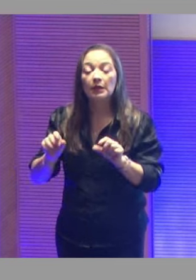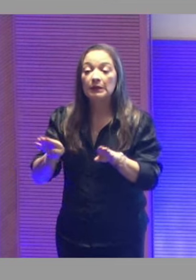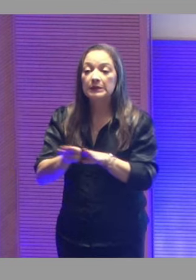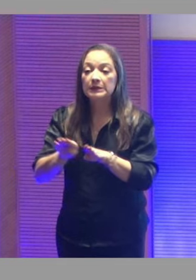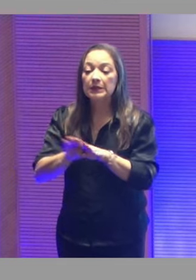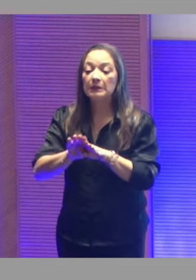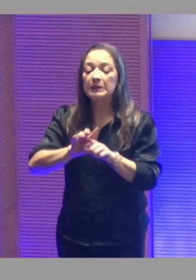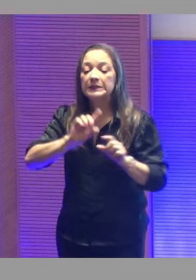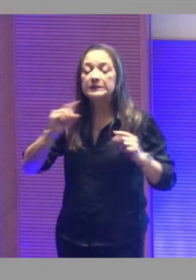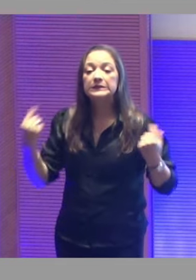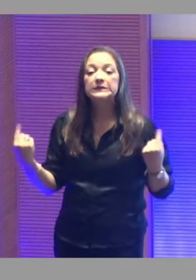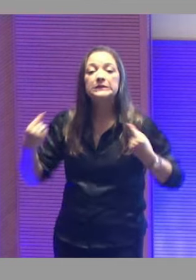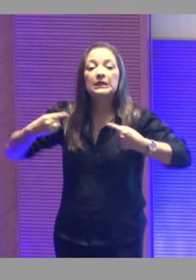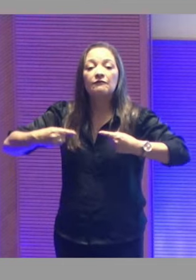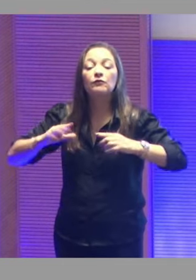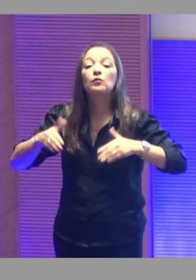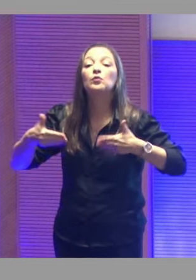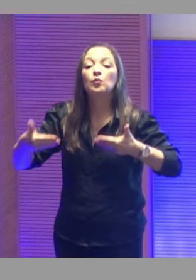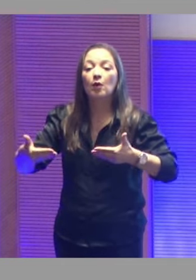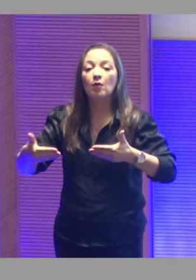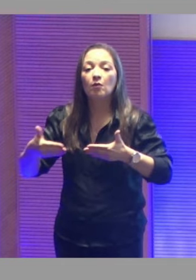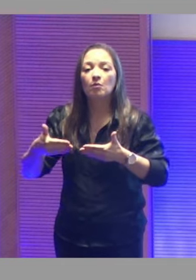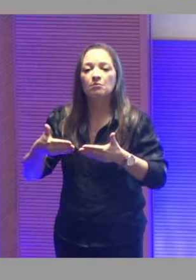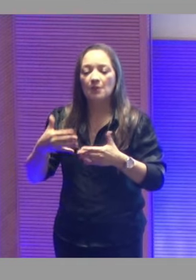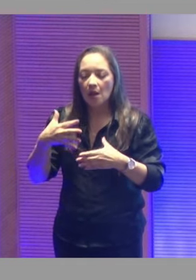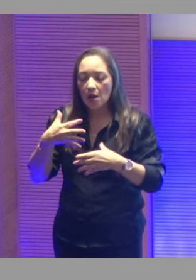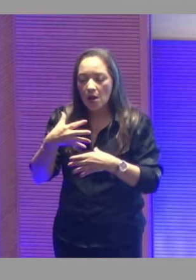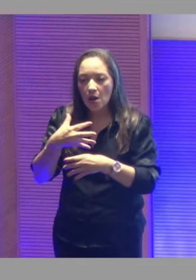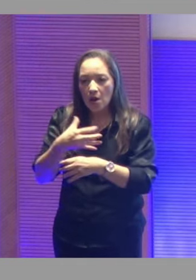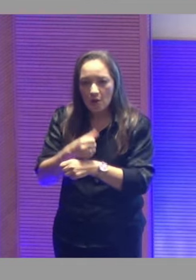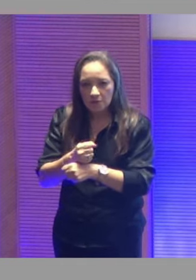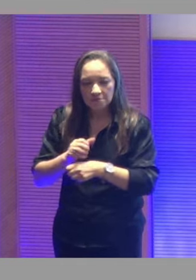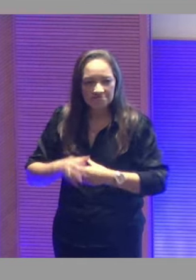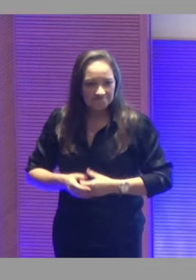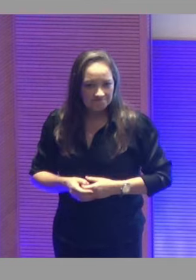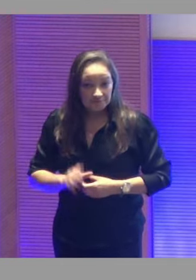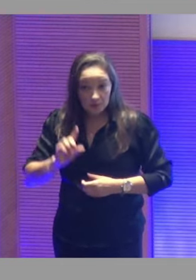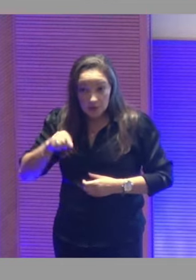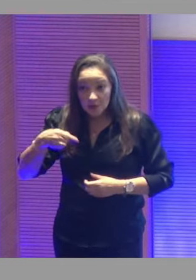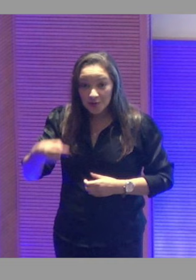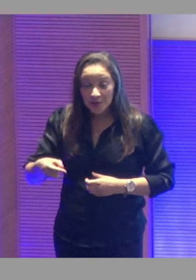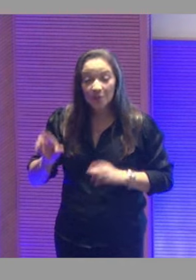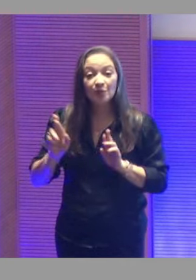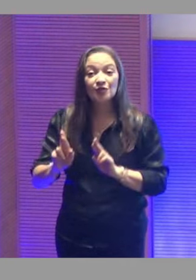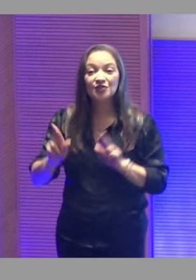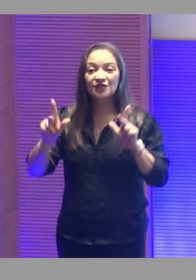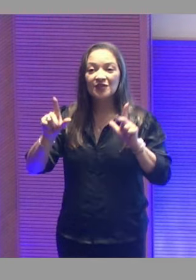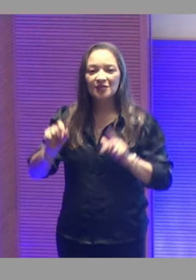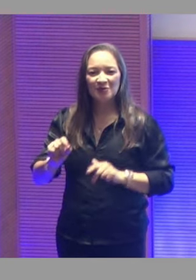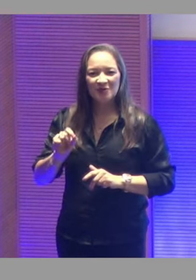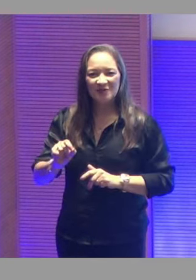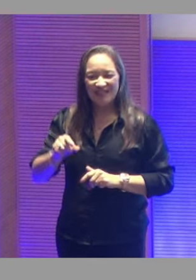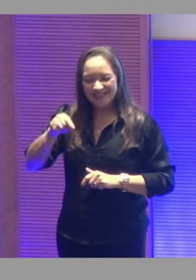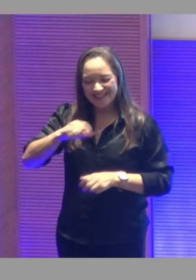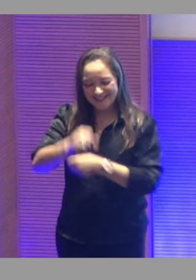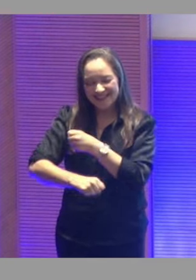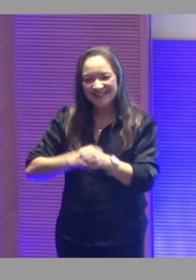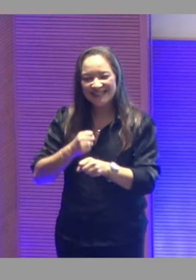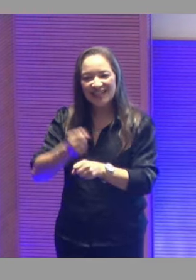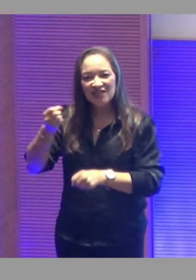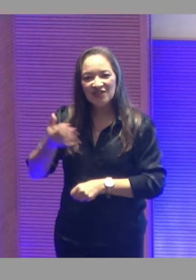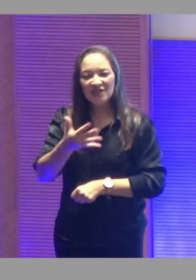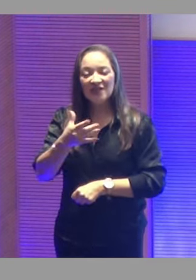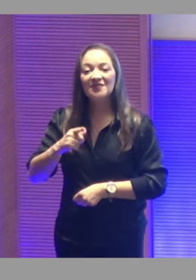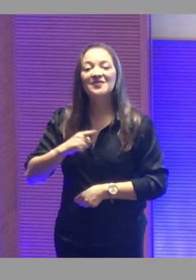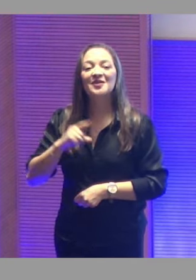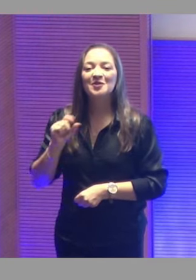das emissões na sequência então teremos algo diferente este ano algo novo Eh